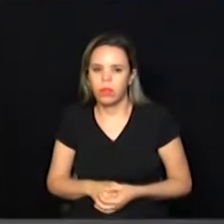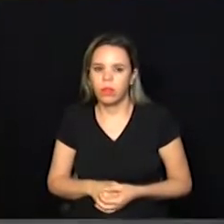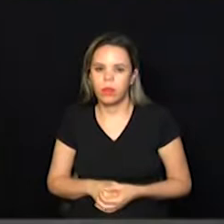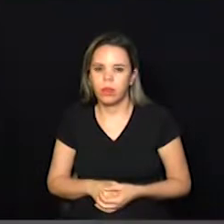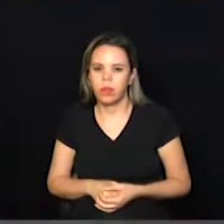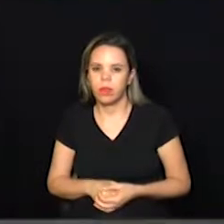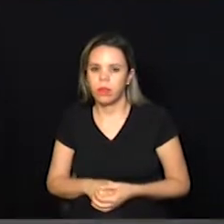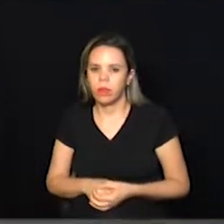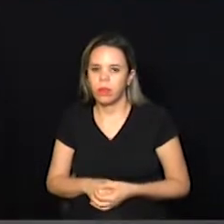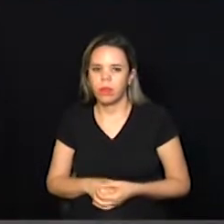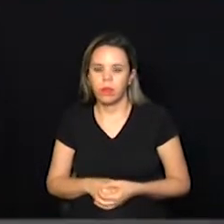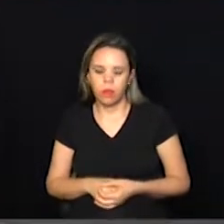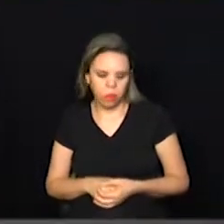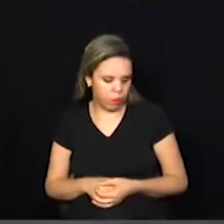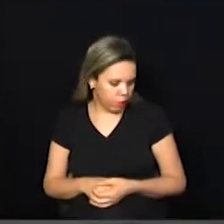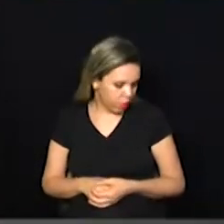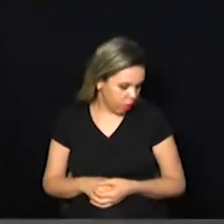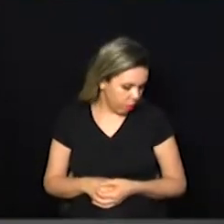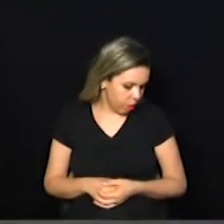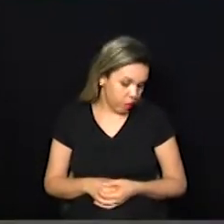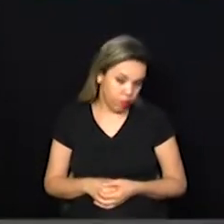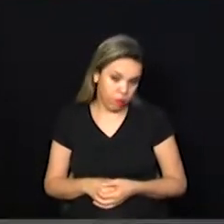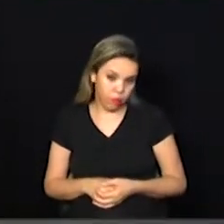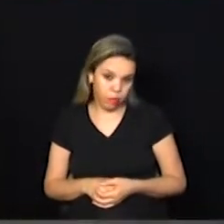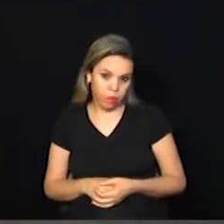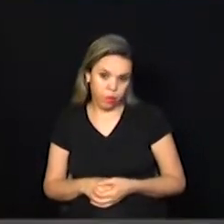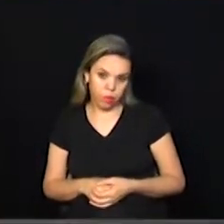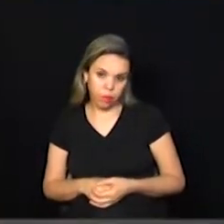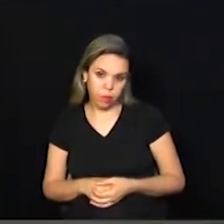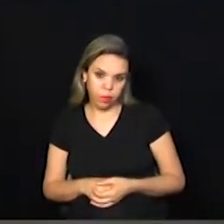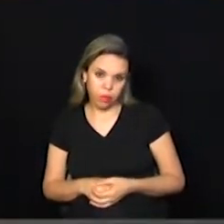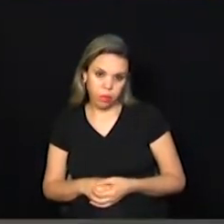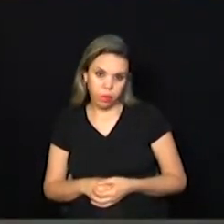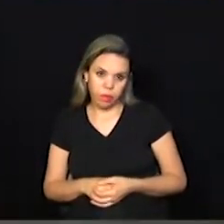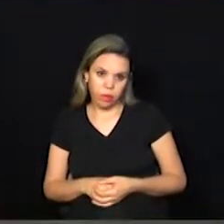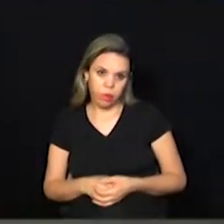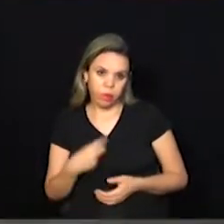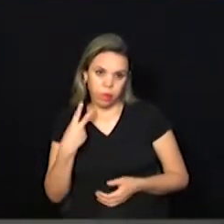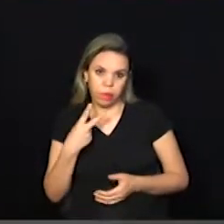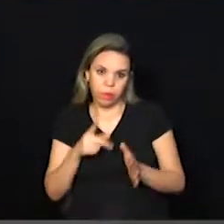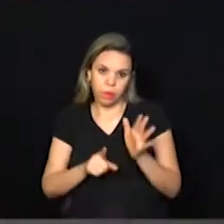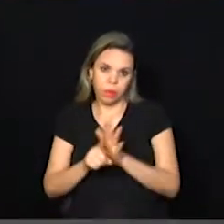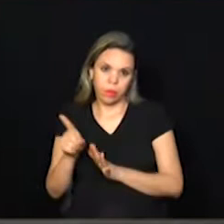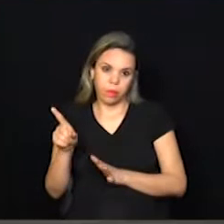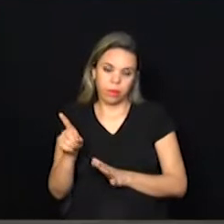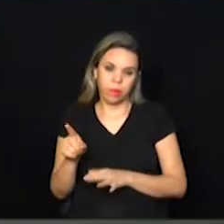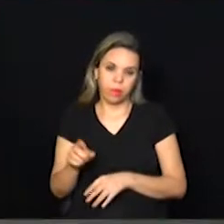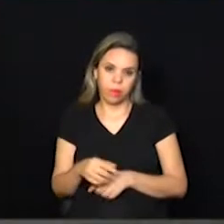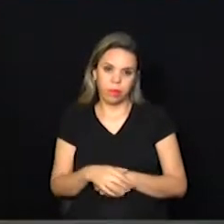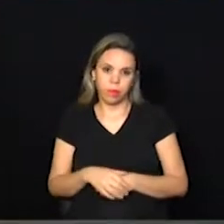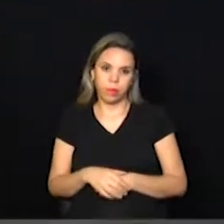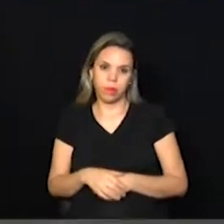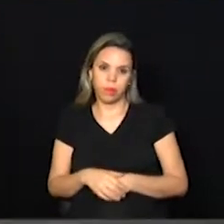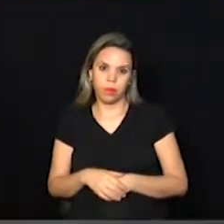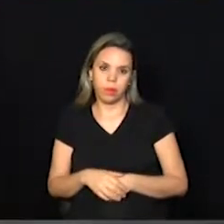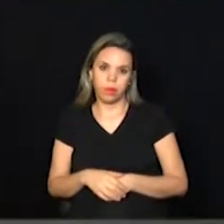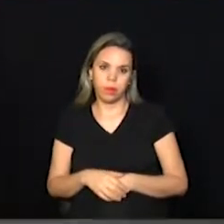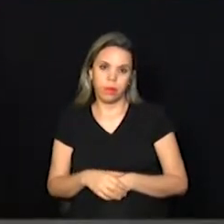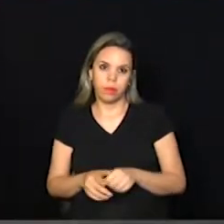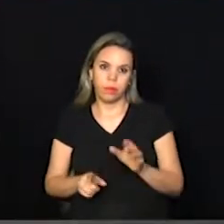mais, questão dos boletins de ocorrência, que a vereadora perguntou, eu anotei só boletim de ocorrência, esqueci a